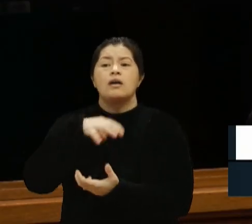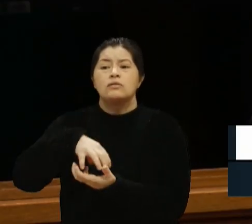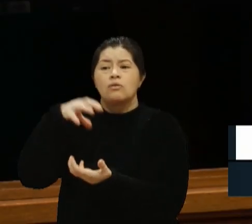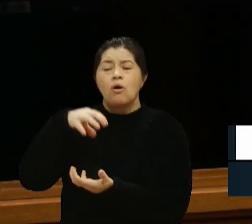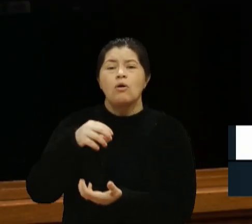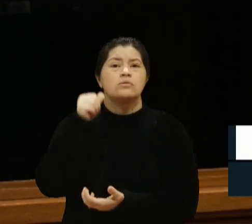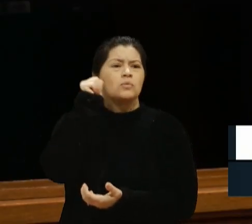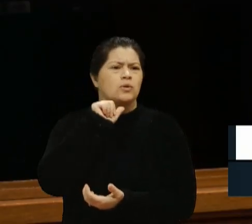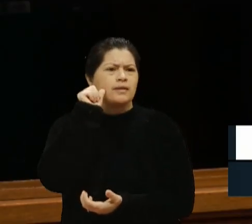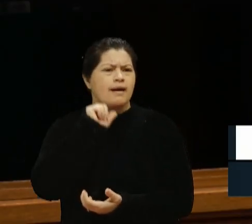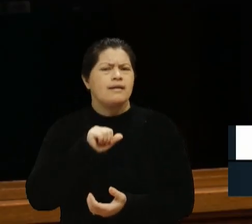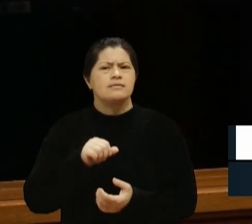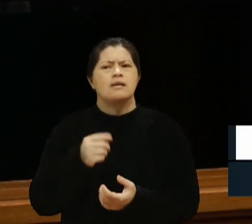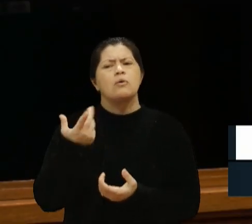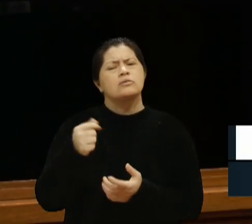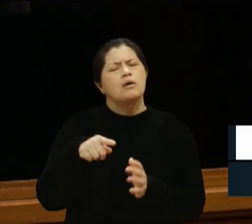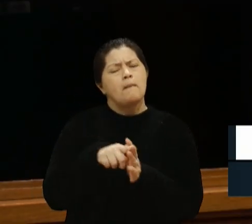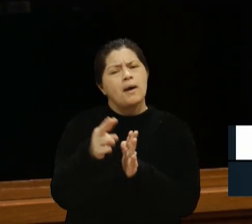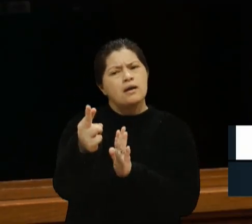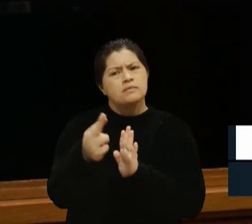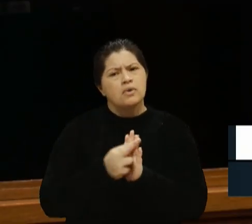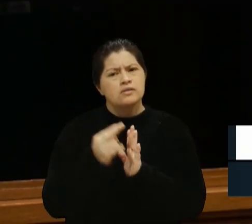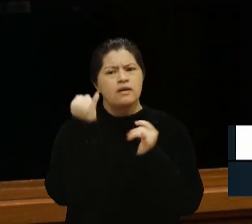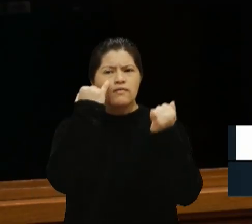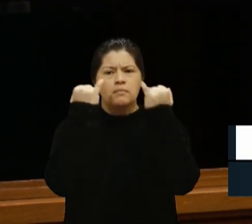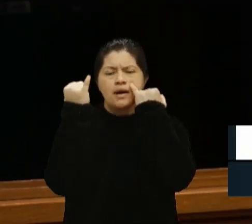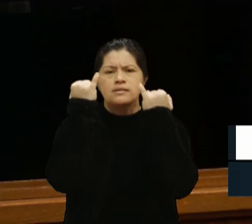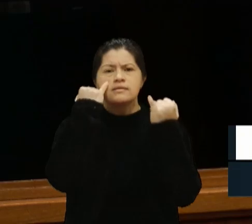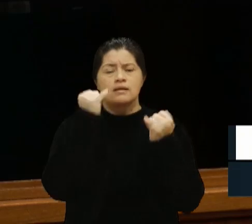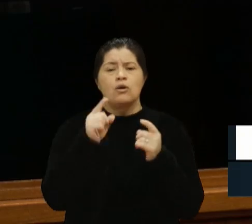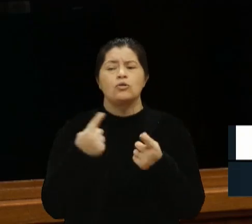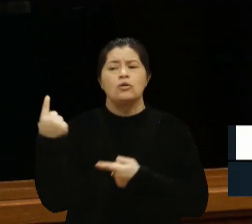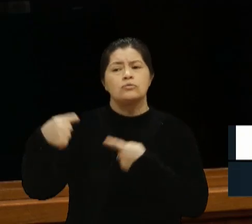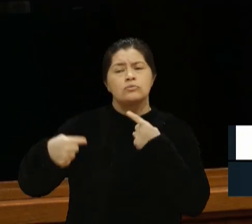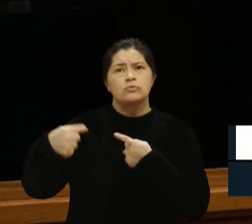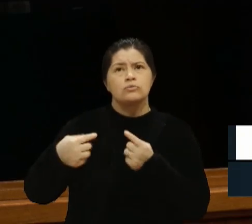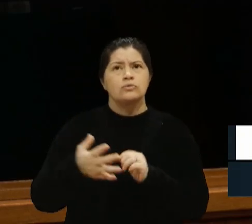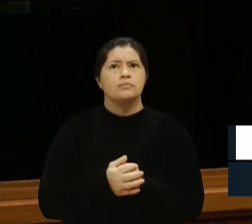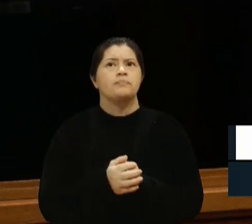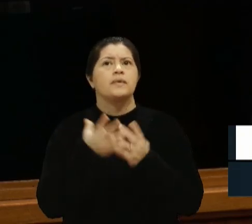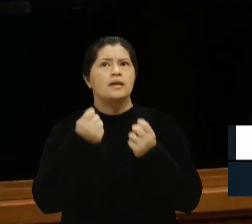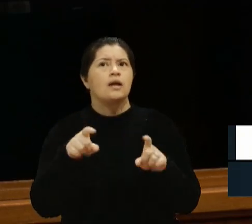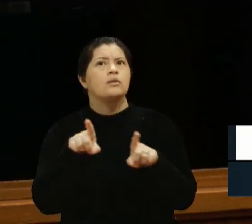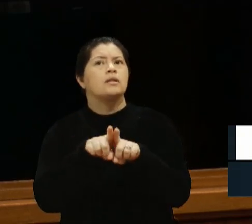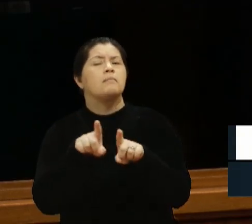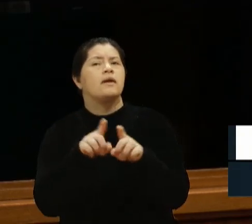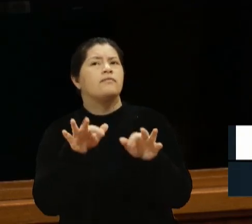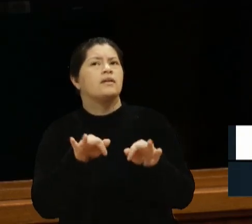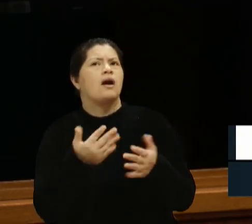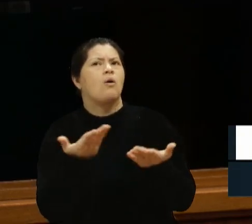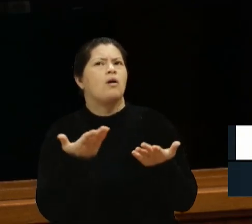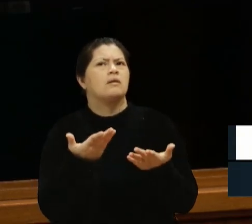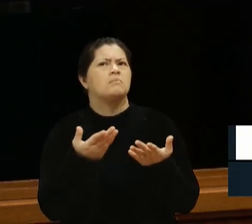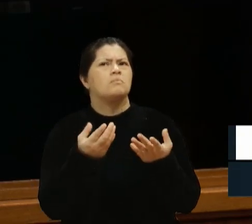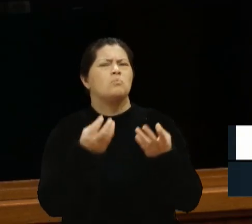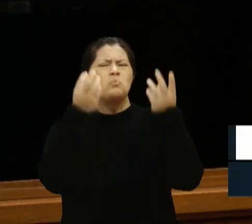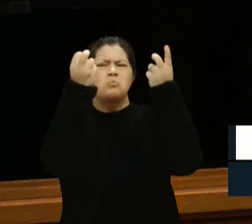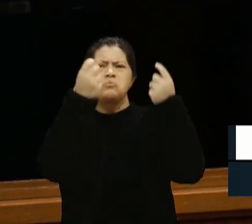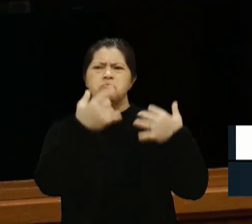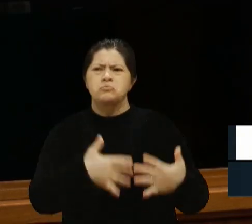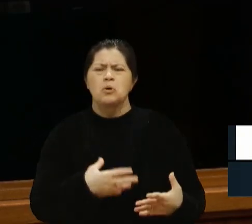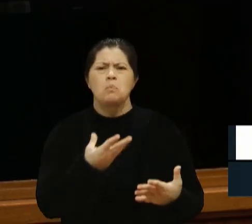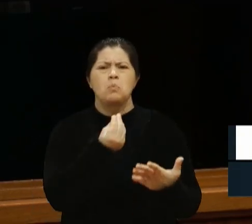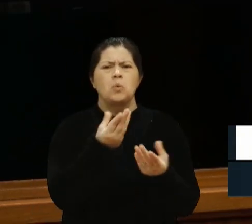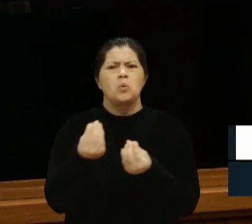fechados. Então, gostaria que tu trouxesse essas informações para que a gente pudesse discutir. E queria finalizar falando, teria muita coisa para falar, mas acho que